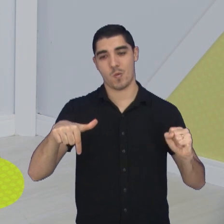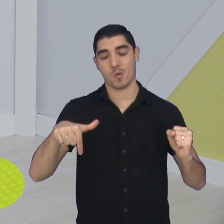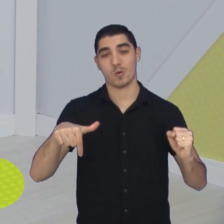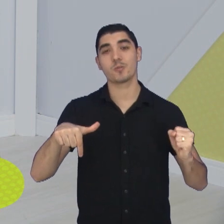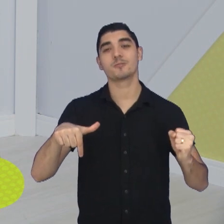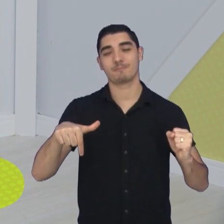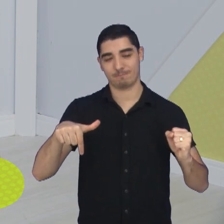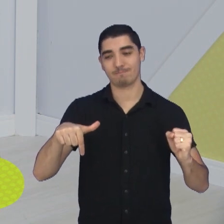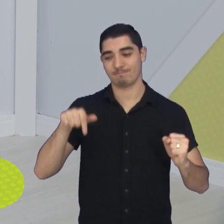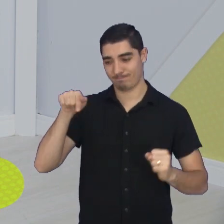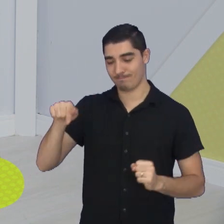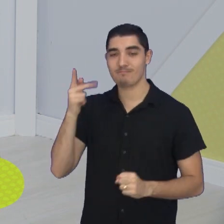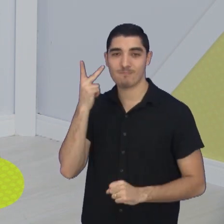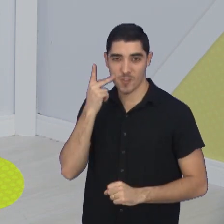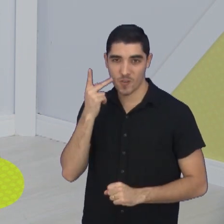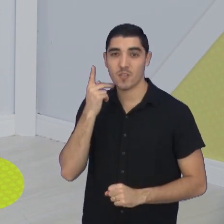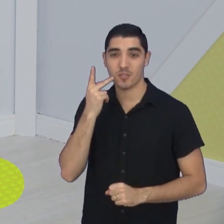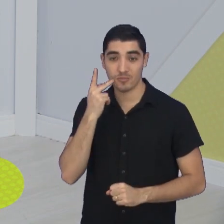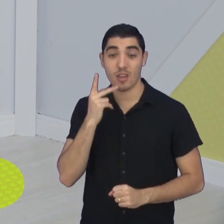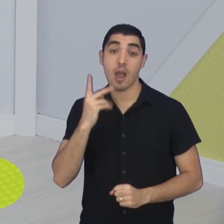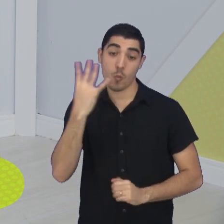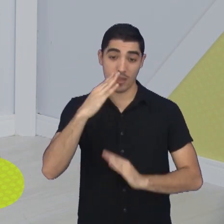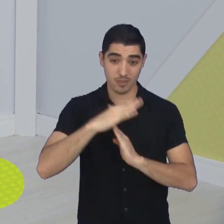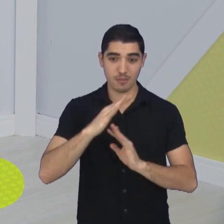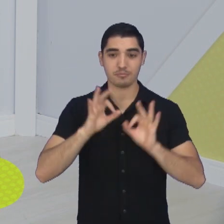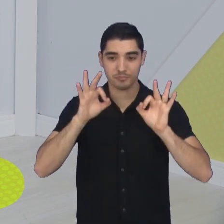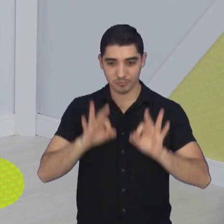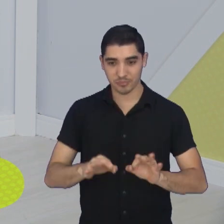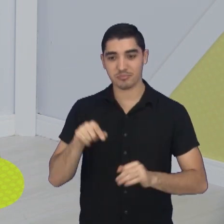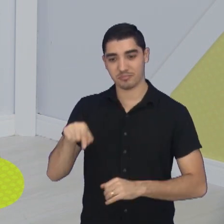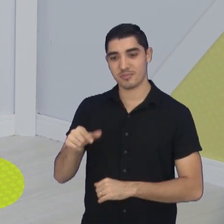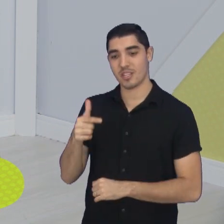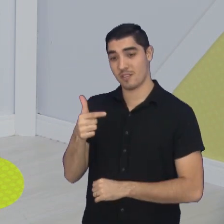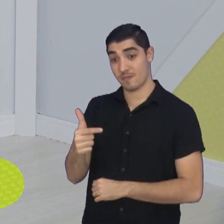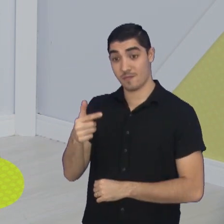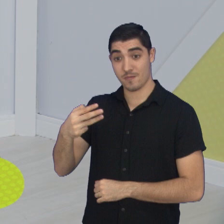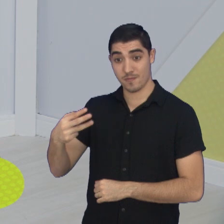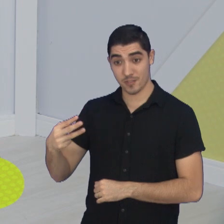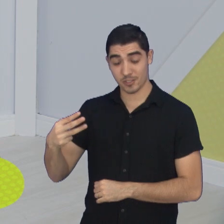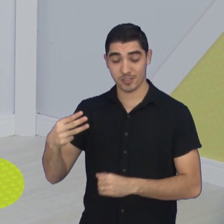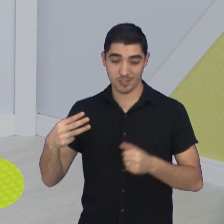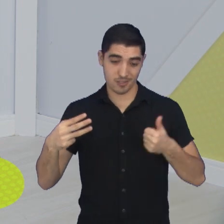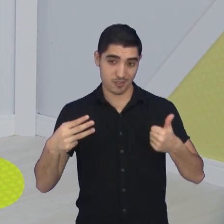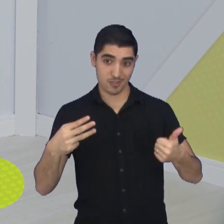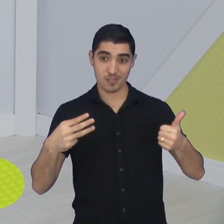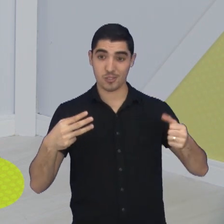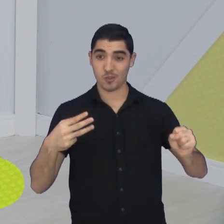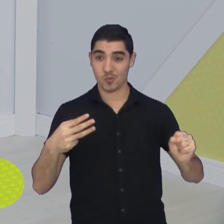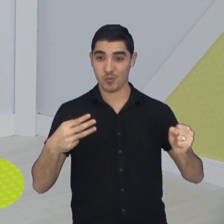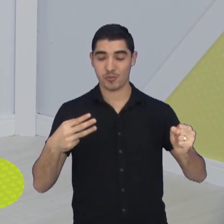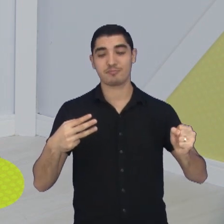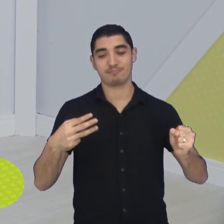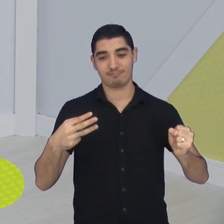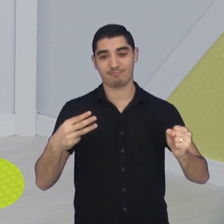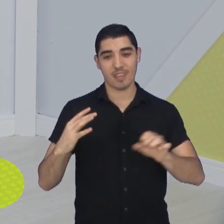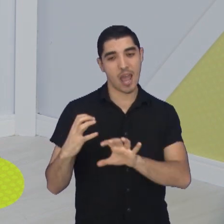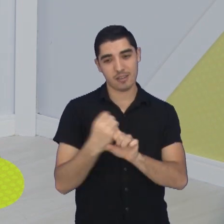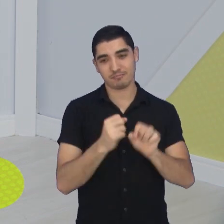67-48 para a equipe do Fortaleza. Último quarto, nova vitória do Cearenses, 23-18. E olha